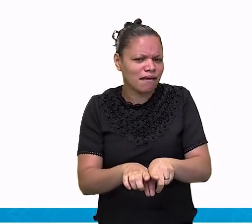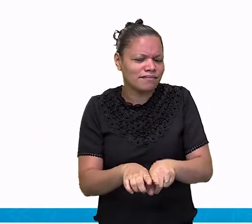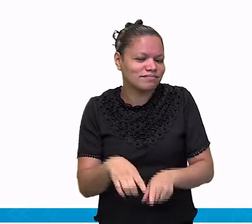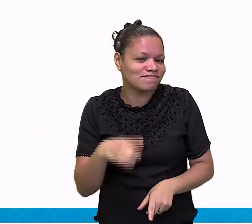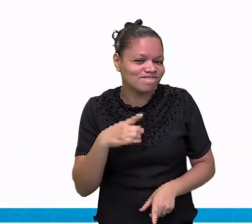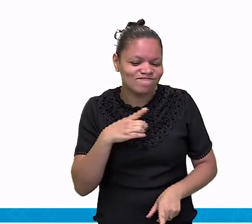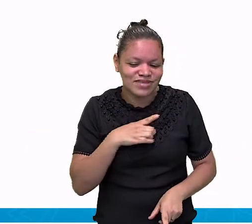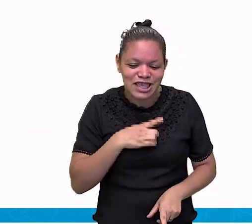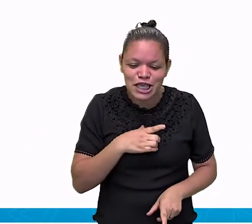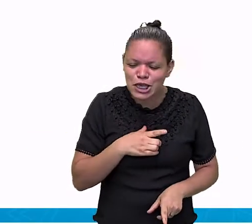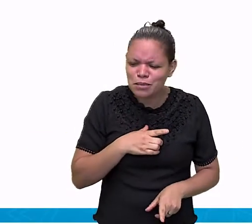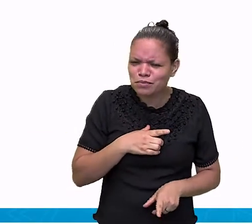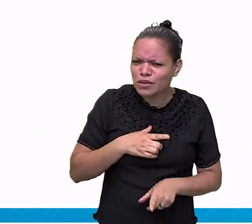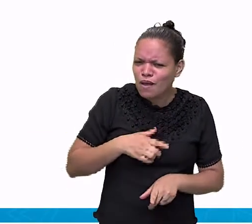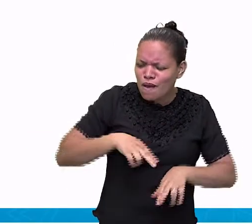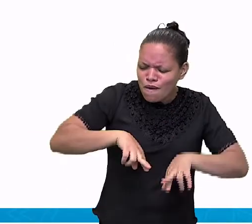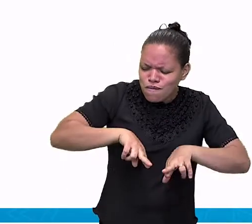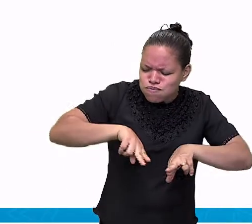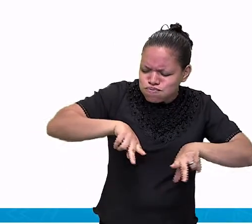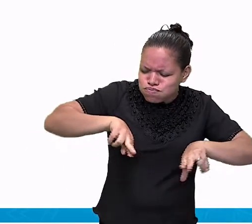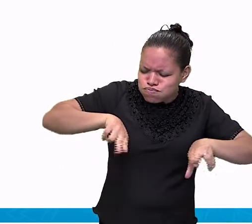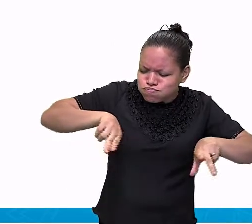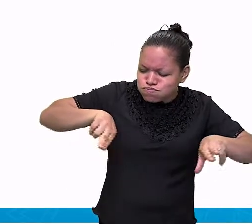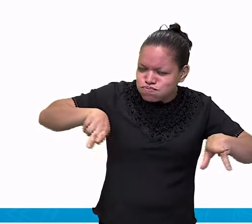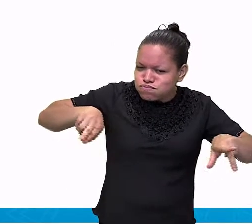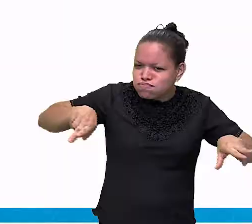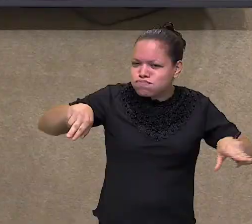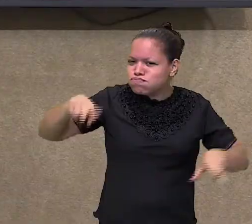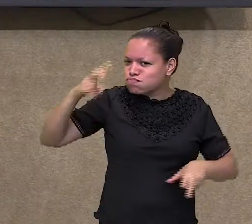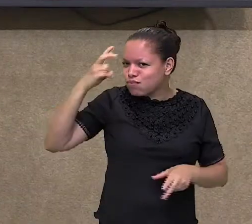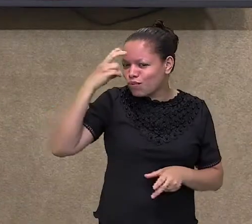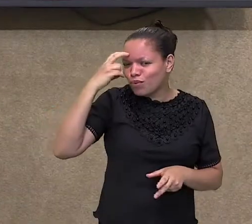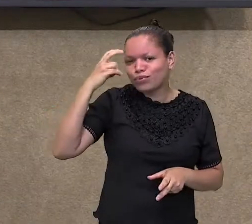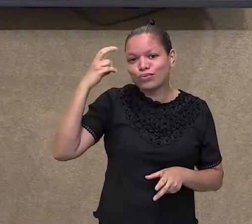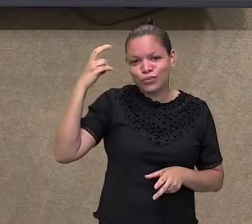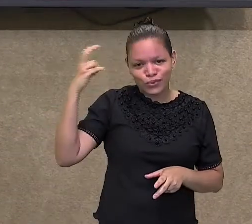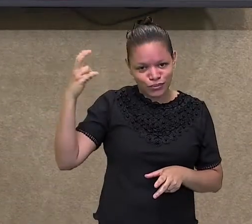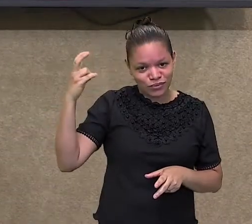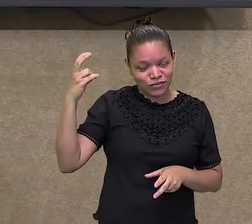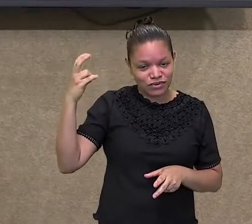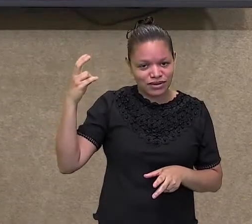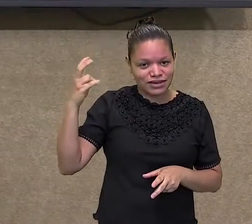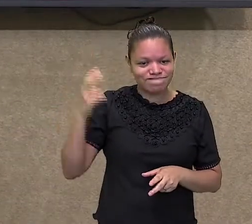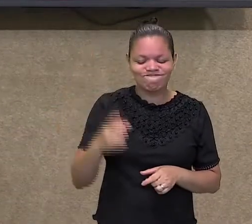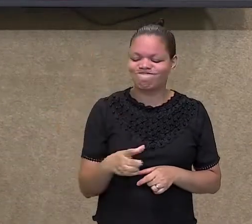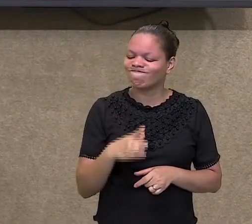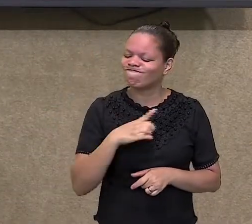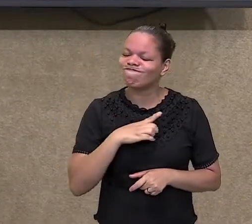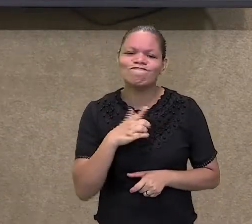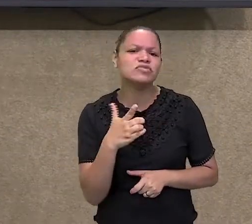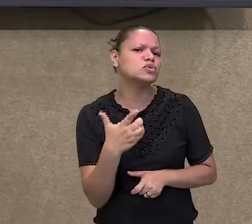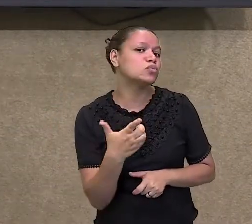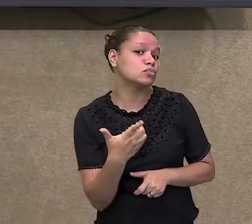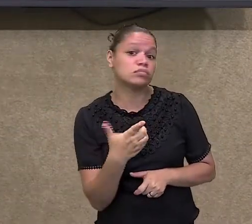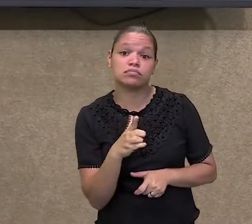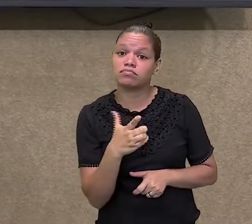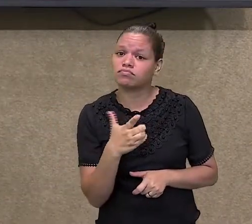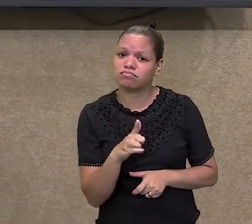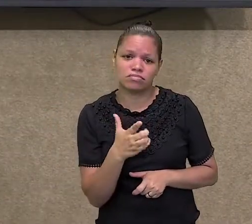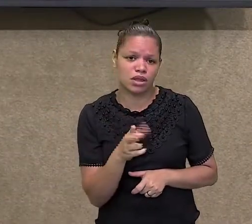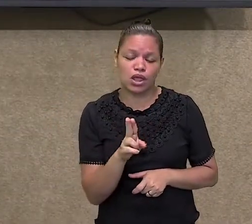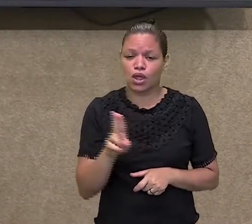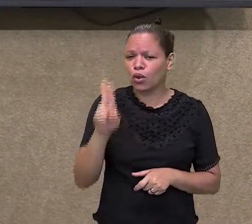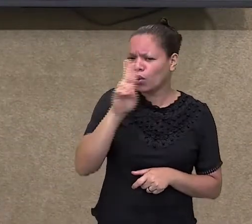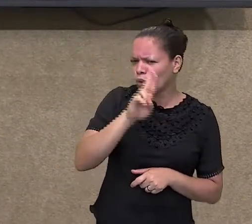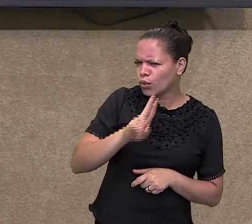uma vasta diversidade cultural. Ou seja, não existe uma única cultura, não existe